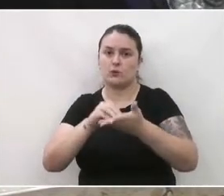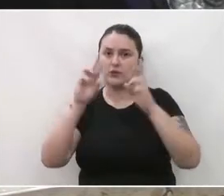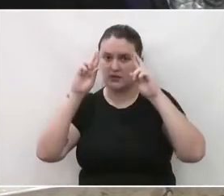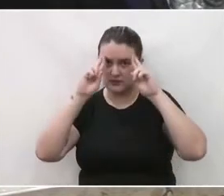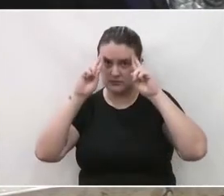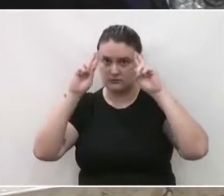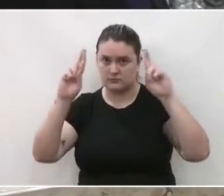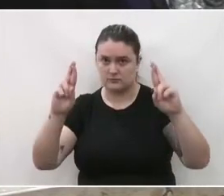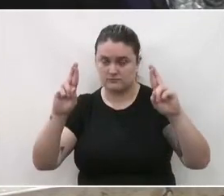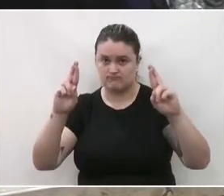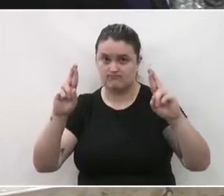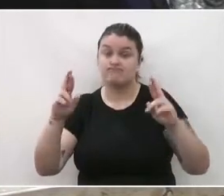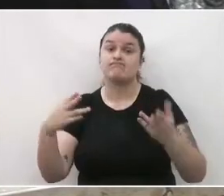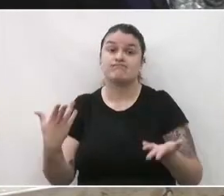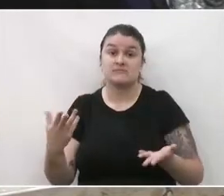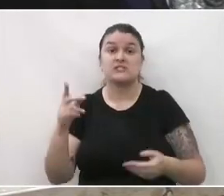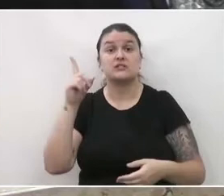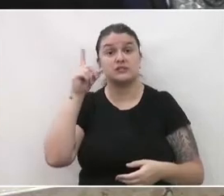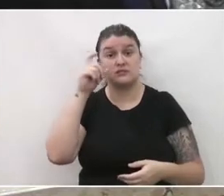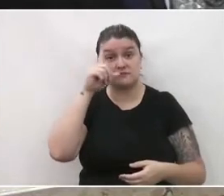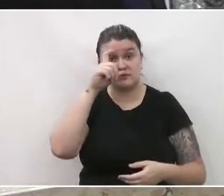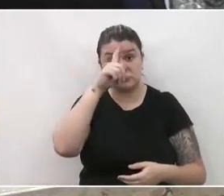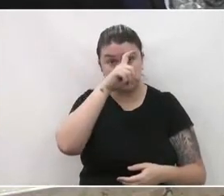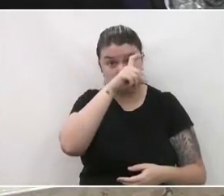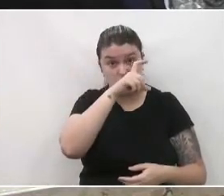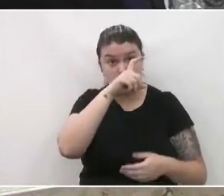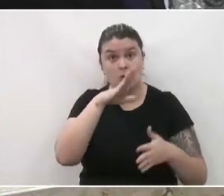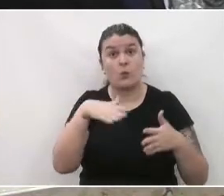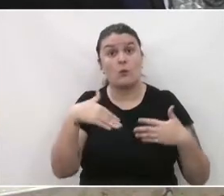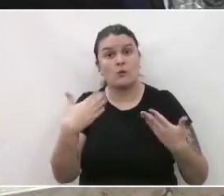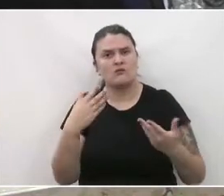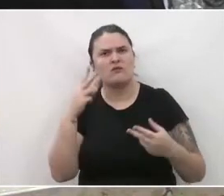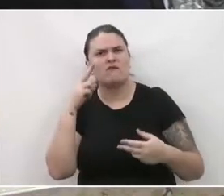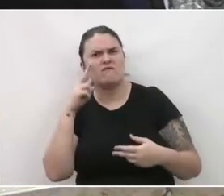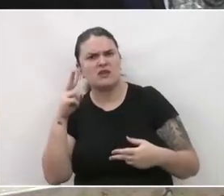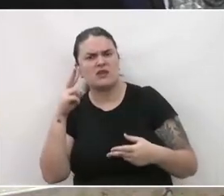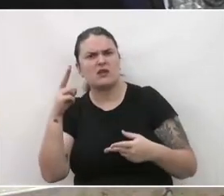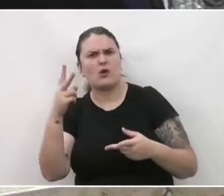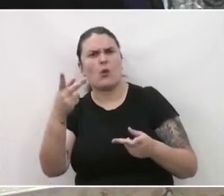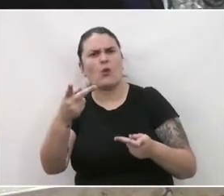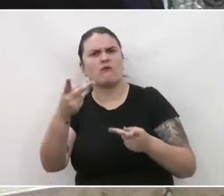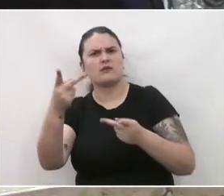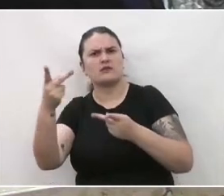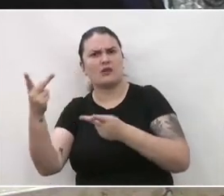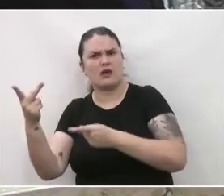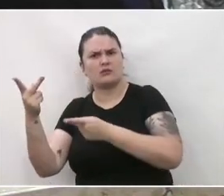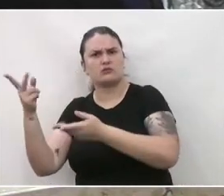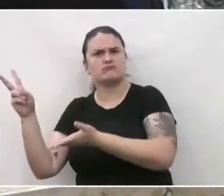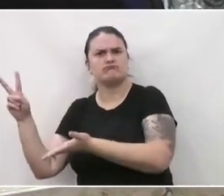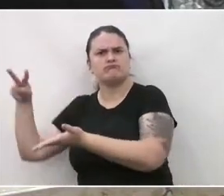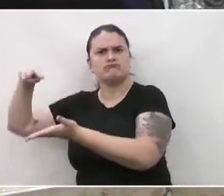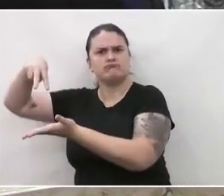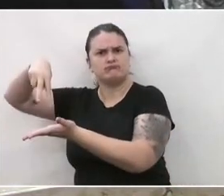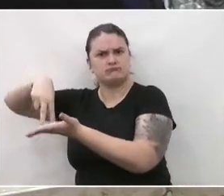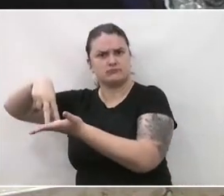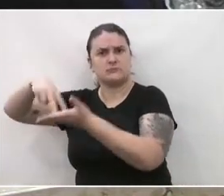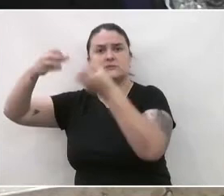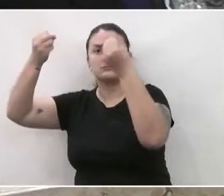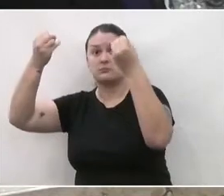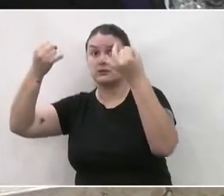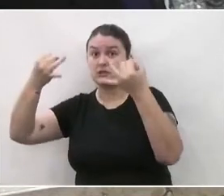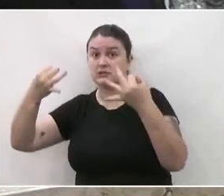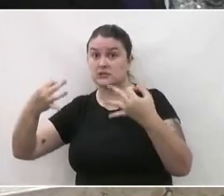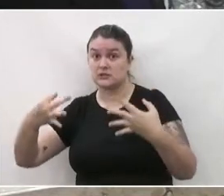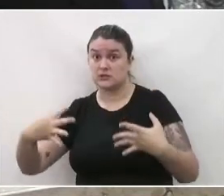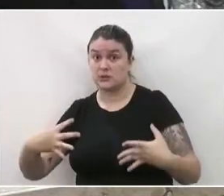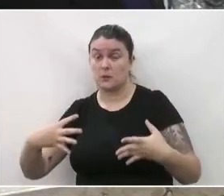dessa casa. E isso é muito difícil, né, quando você vê que um convidado vem aqui, esclarece,